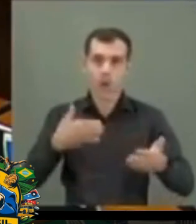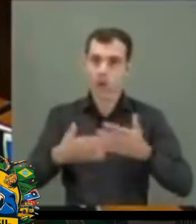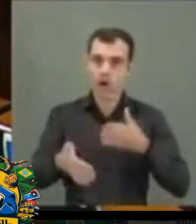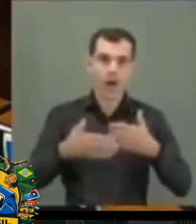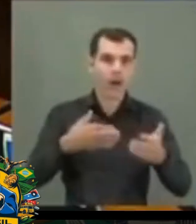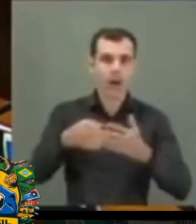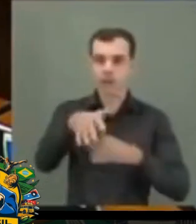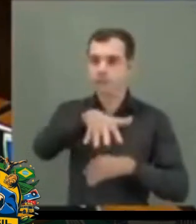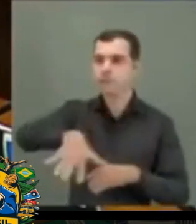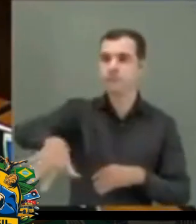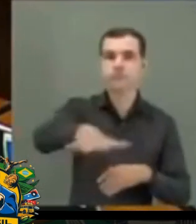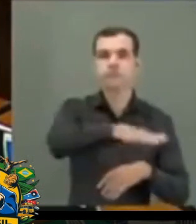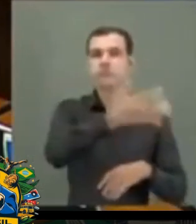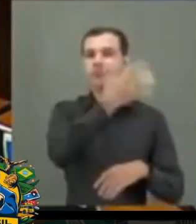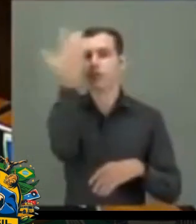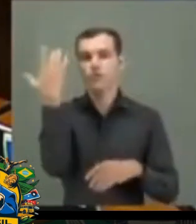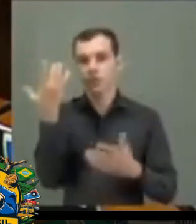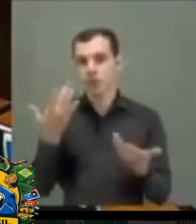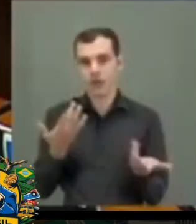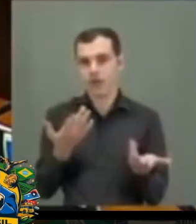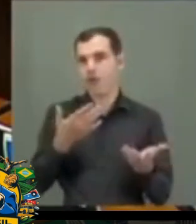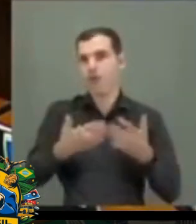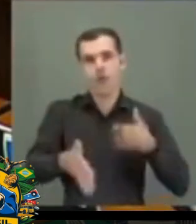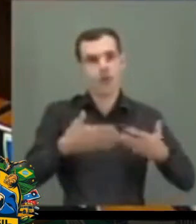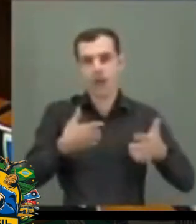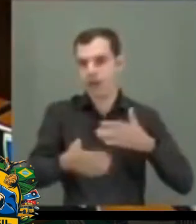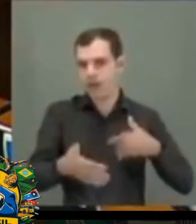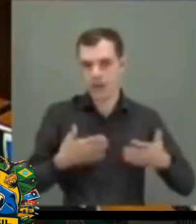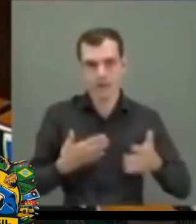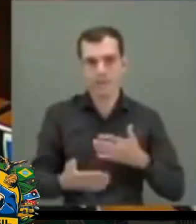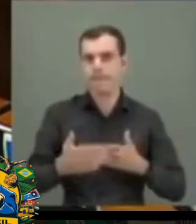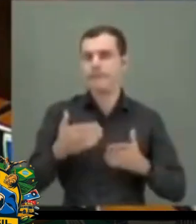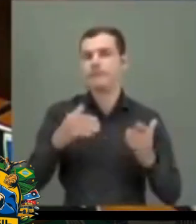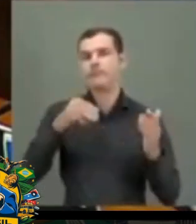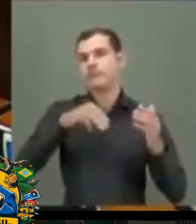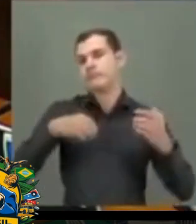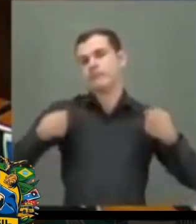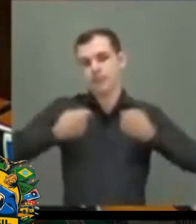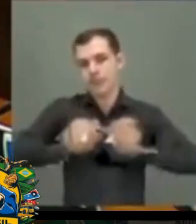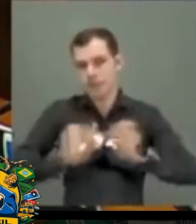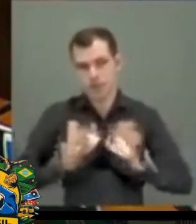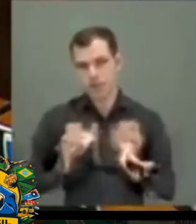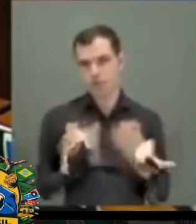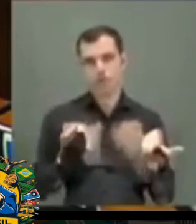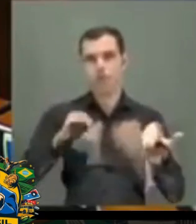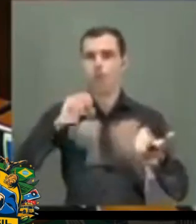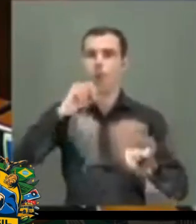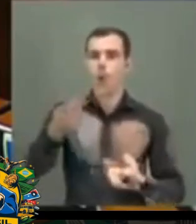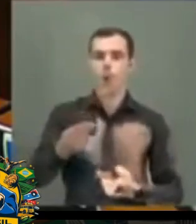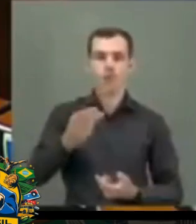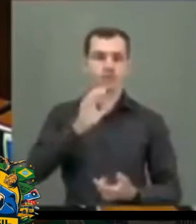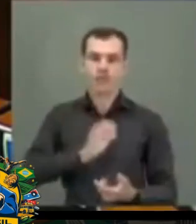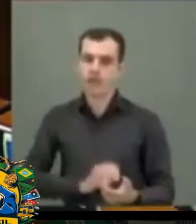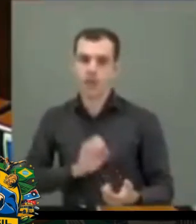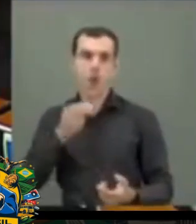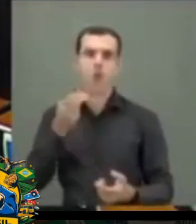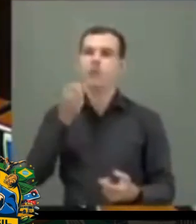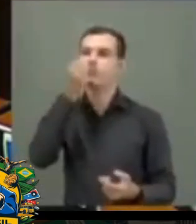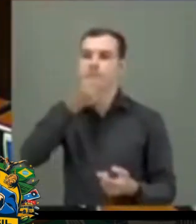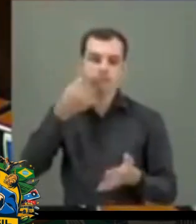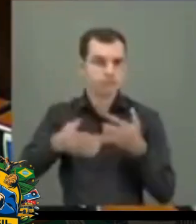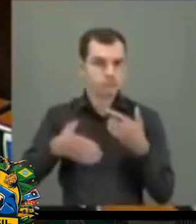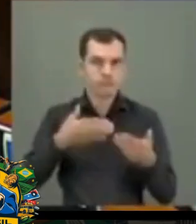Brasil, seja ele um ministro supremo, seja ele um senador, seja ele um cidadão comum. Aí é uma coisa diferente. Se a